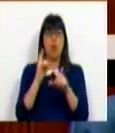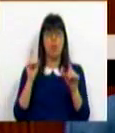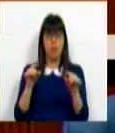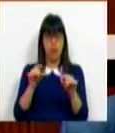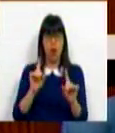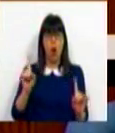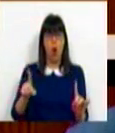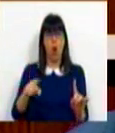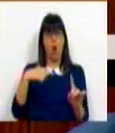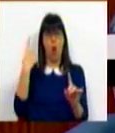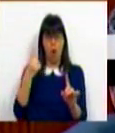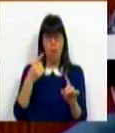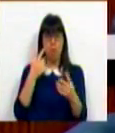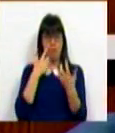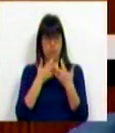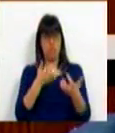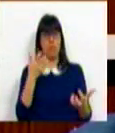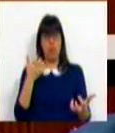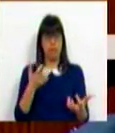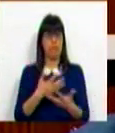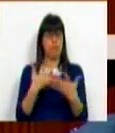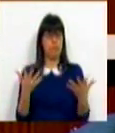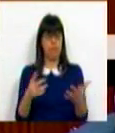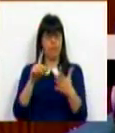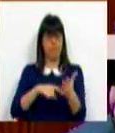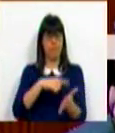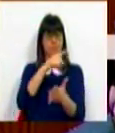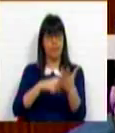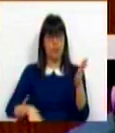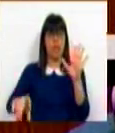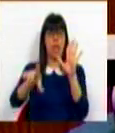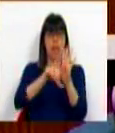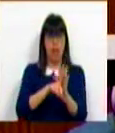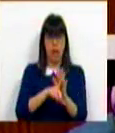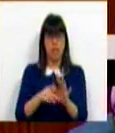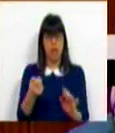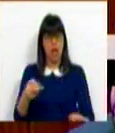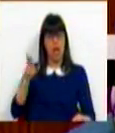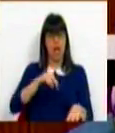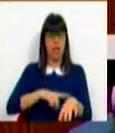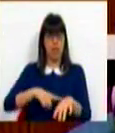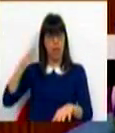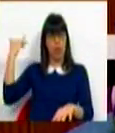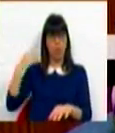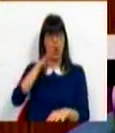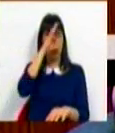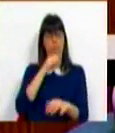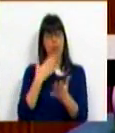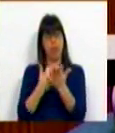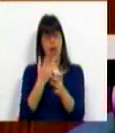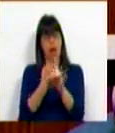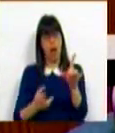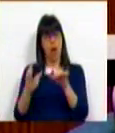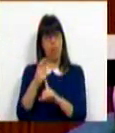isso chamaria a atenção para o facto de estarem a ser revogadas as leis que na anterior legislatura